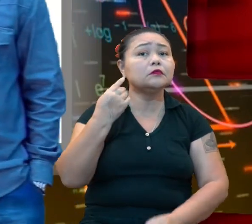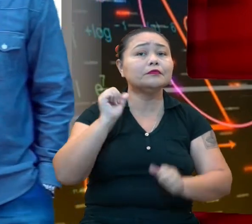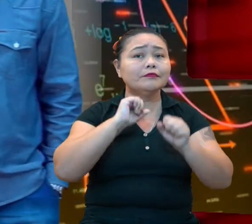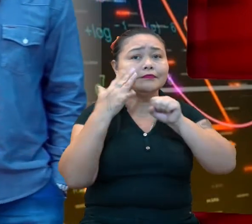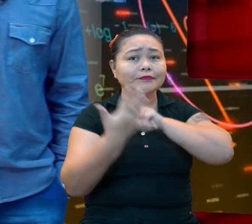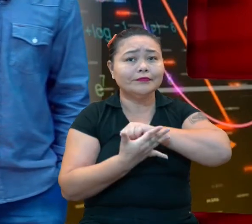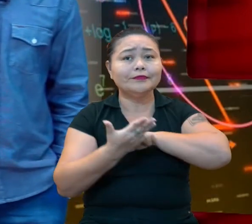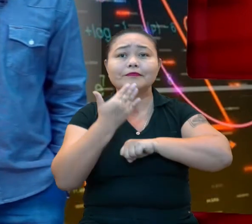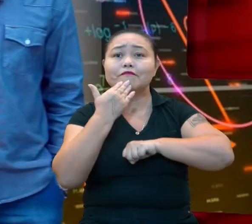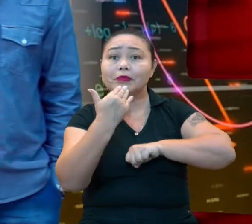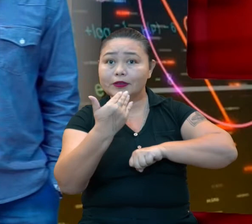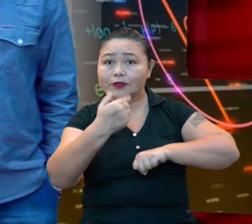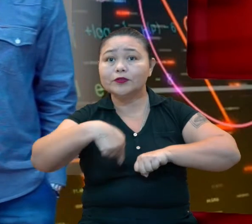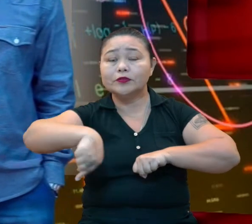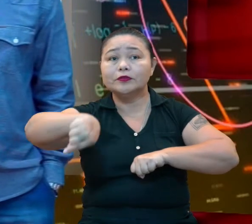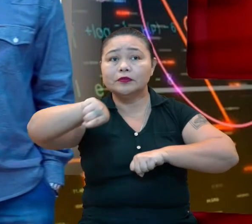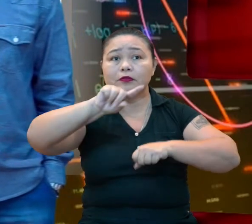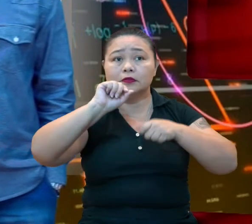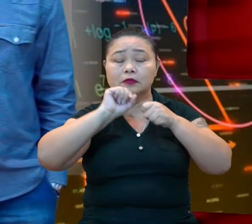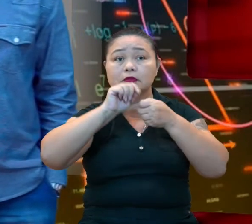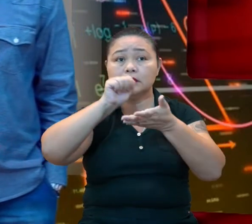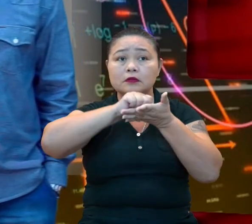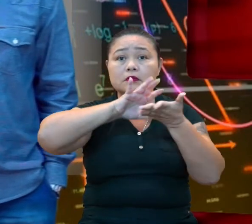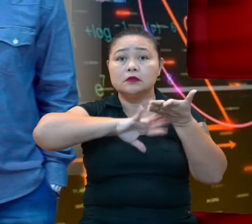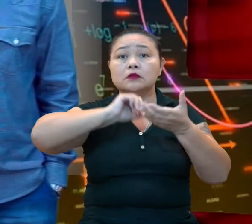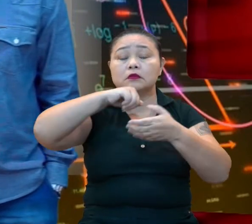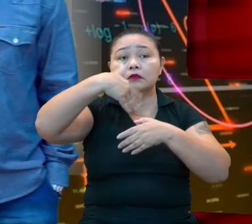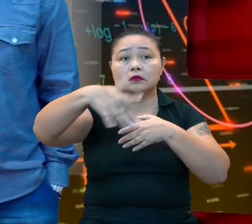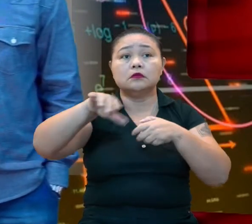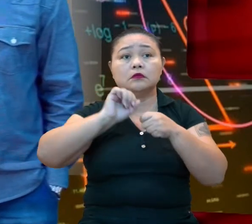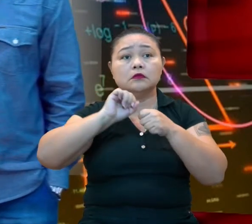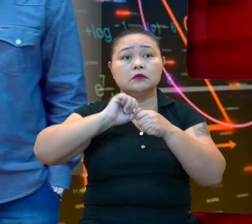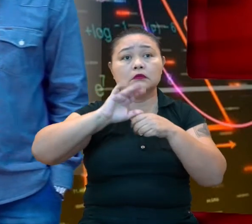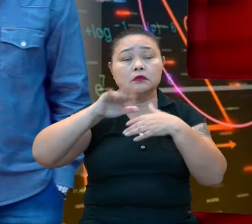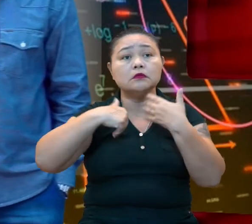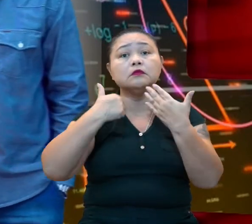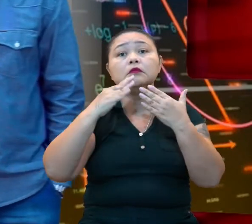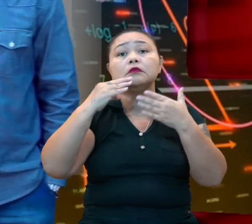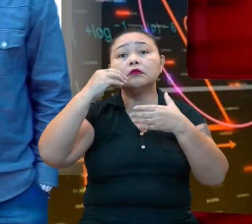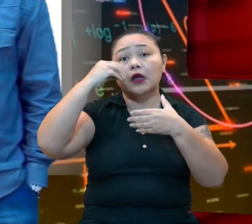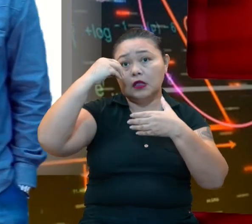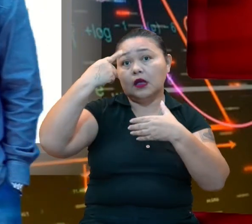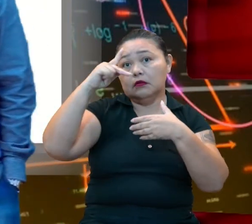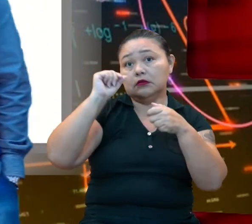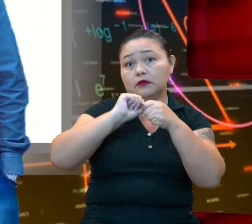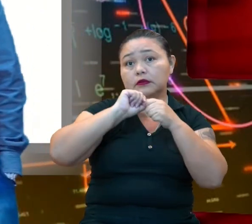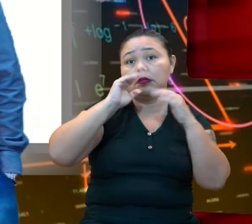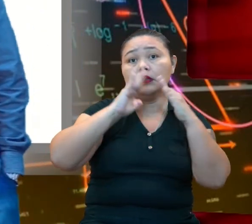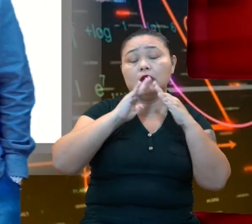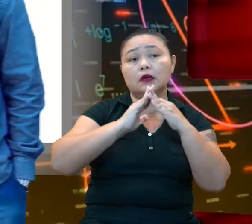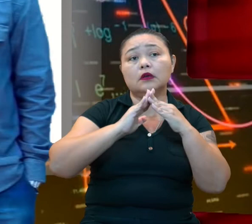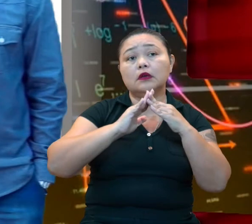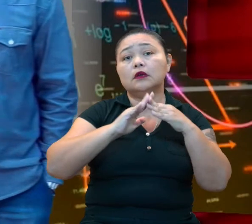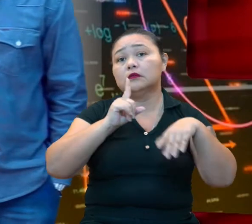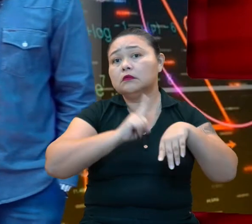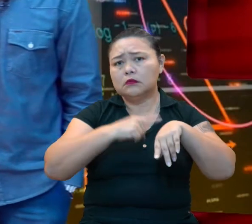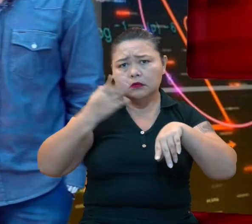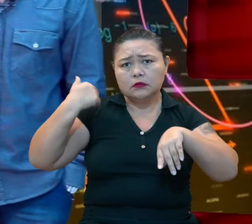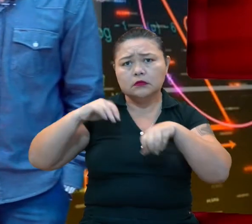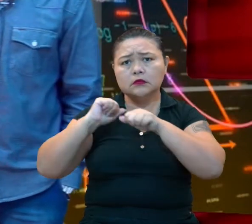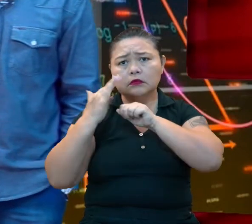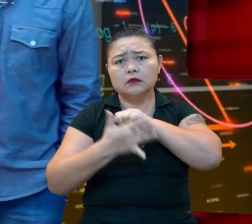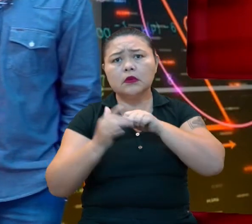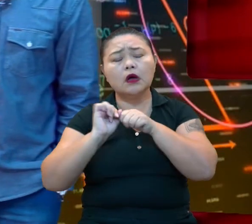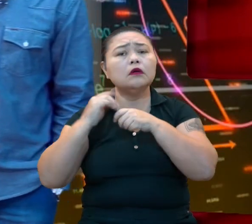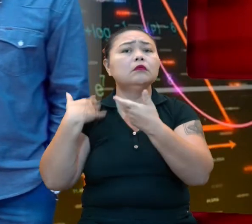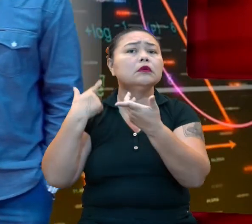eles que as atividades extraclasses estavam mais assim caseiras, né? Naquele momento ali, a gente pensou de pedir a construção